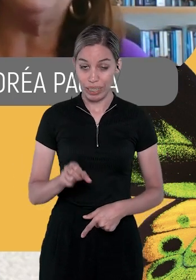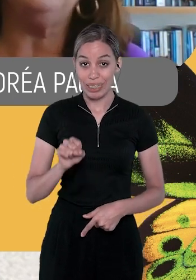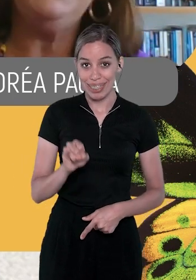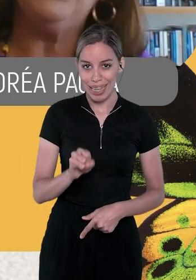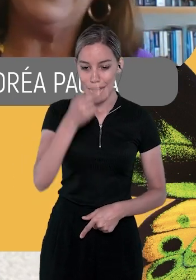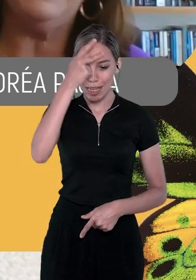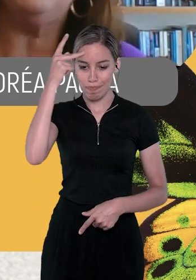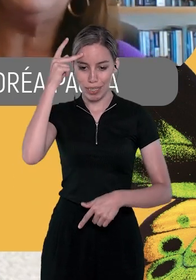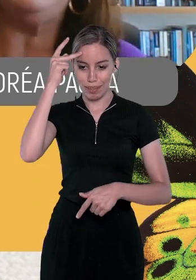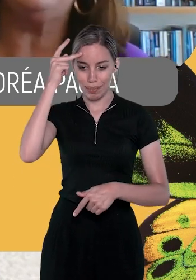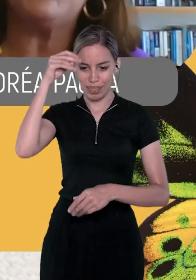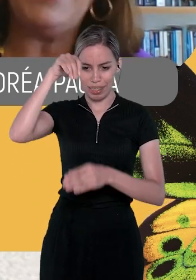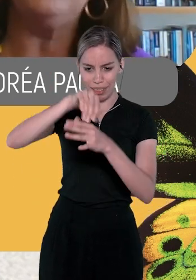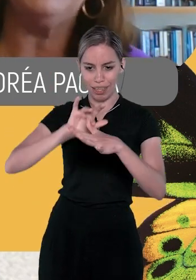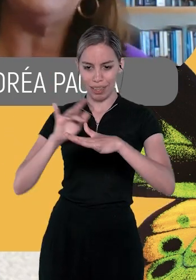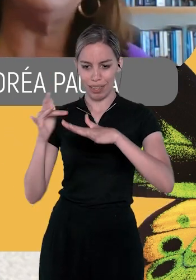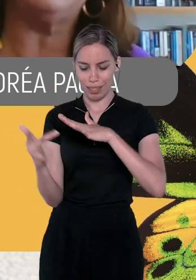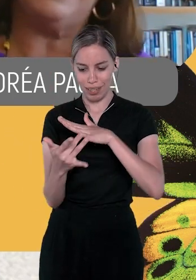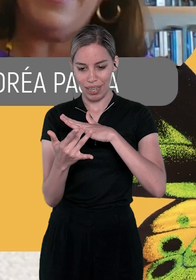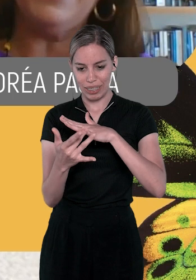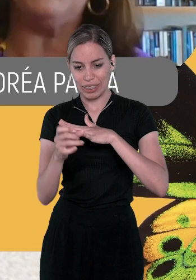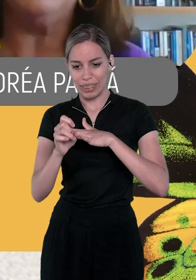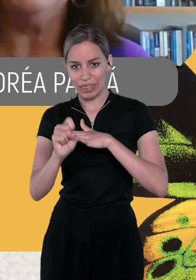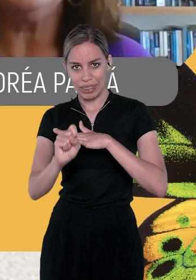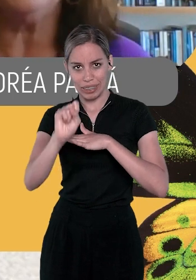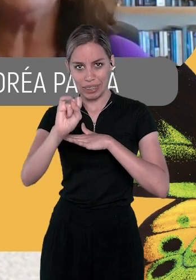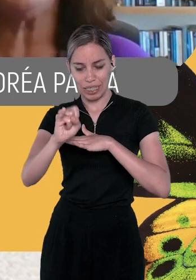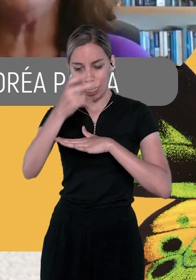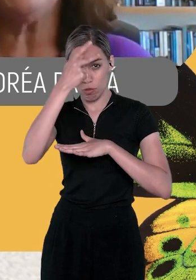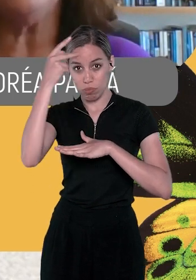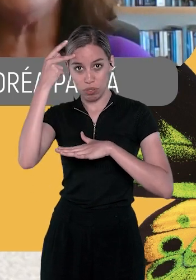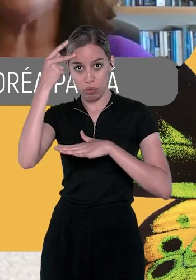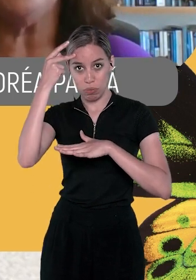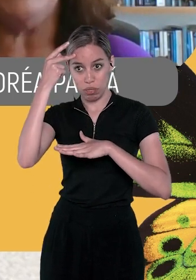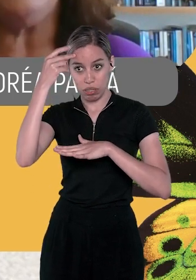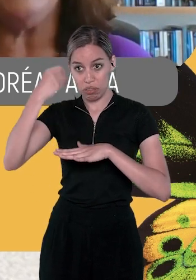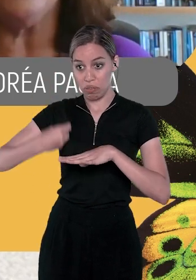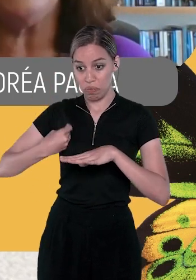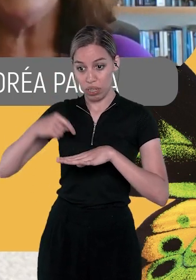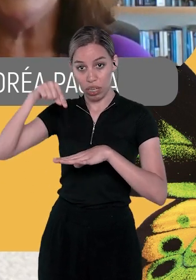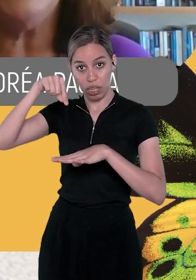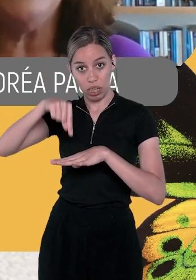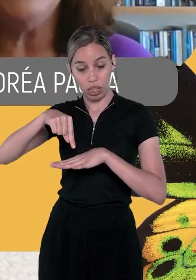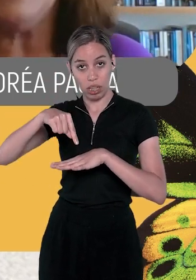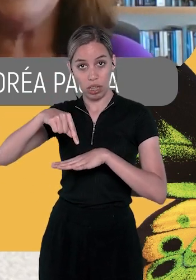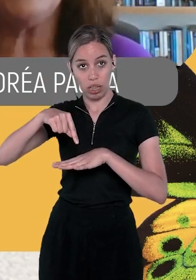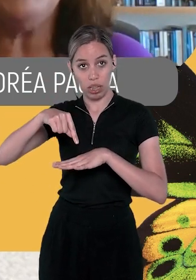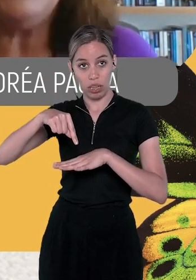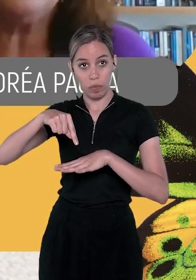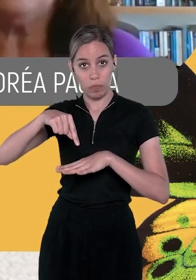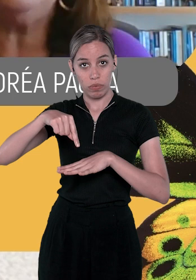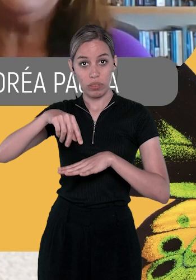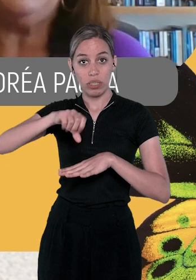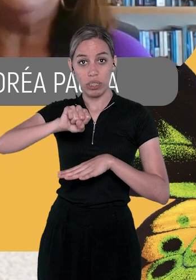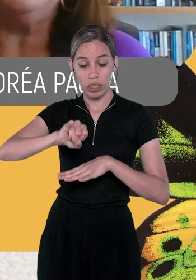que é excluído da rede, que é linchado, que é cancelado, são pessoas que não se submetem à lógica que a rede